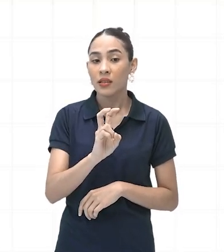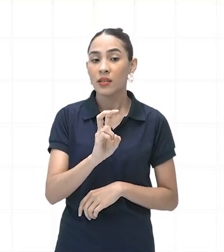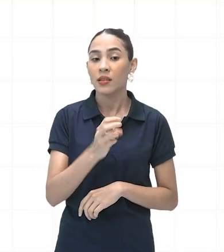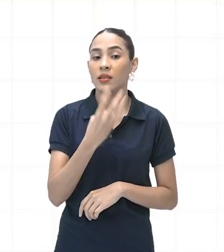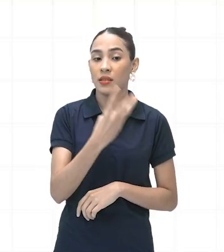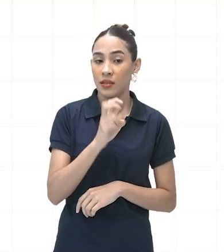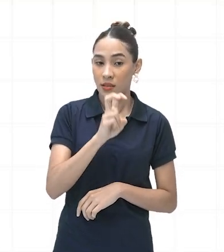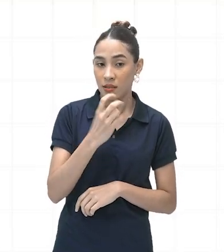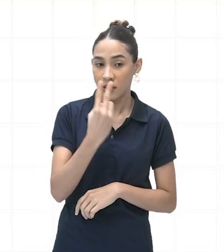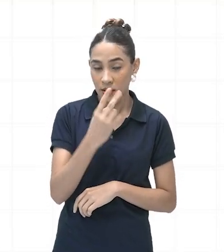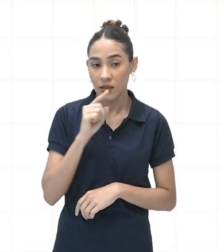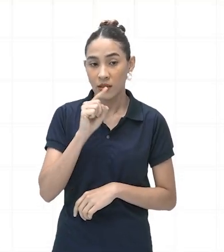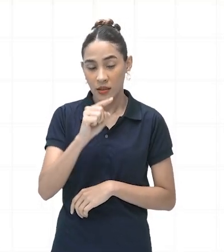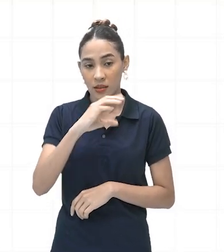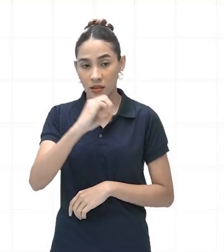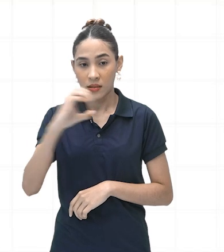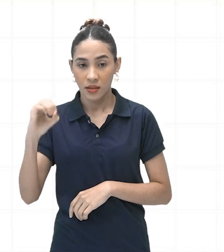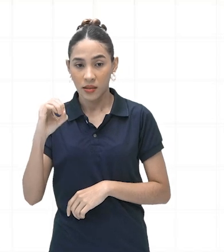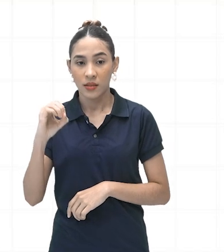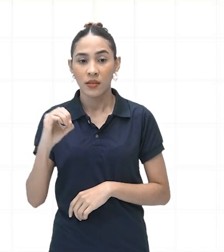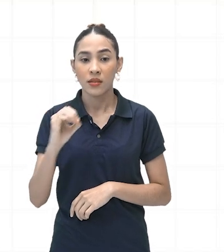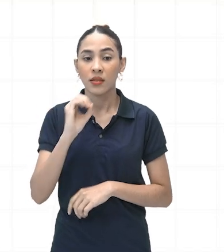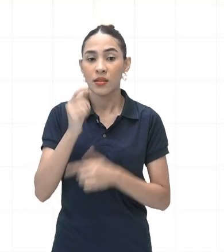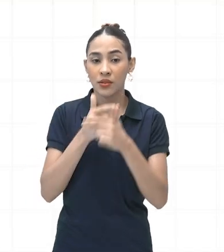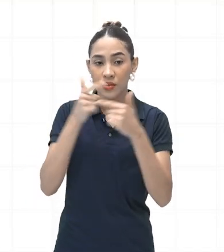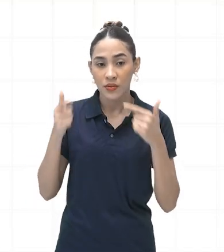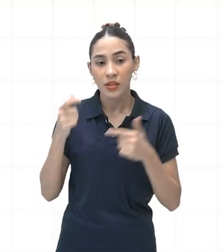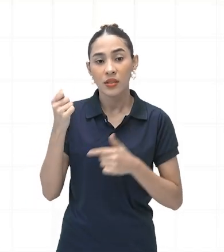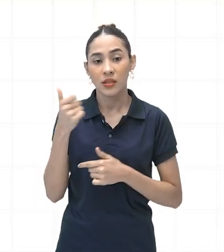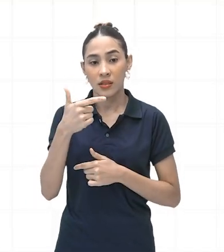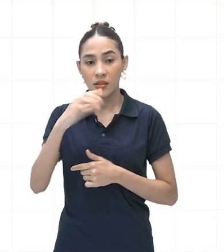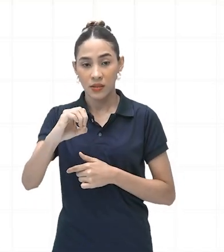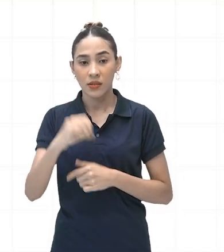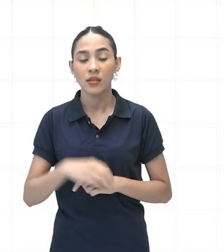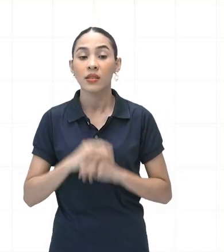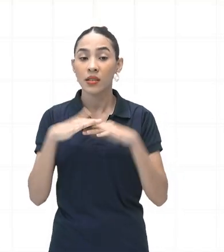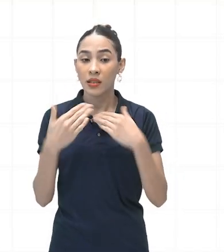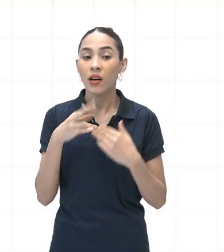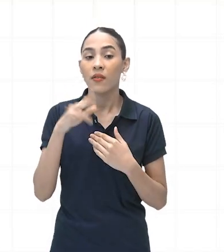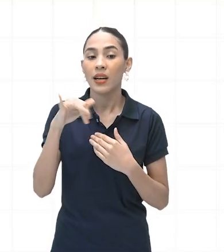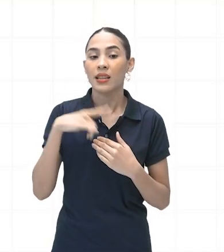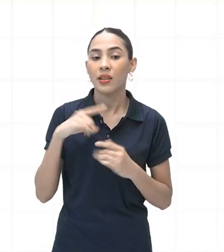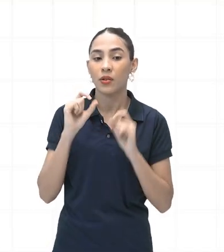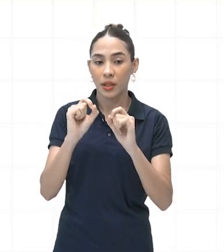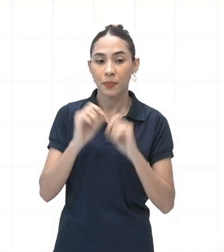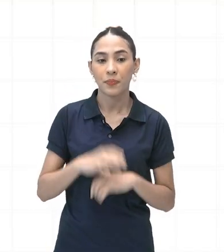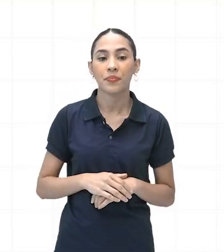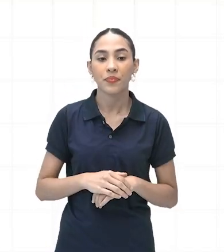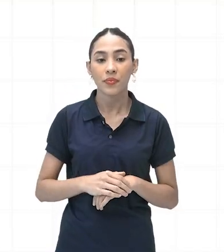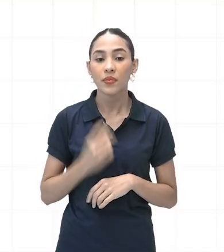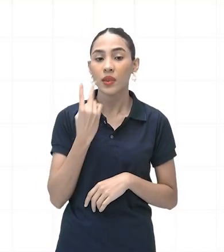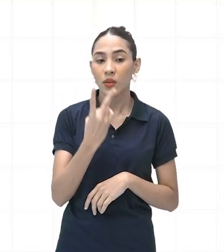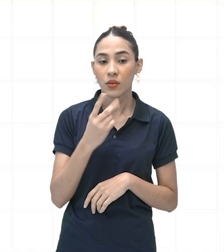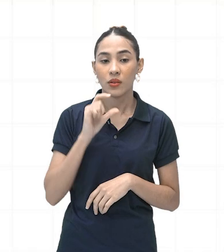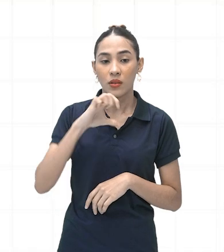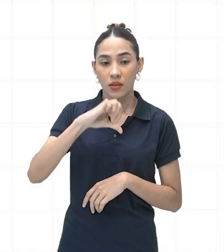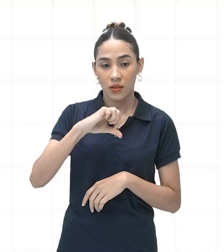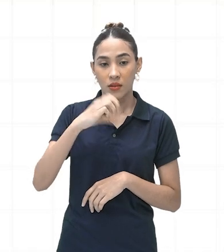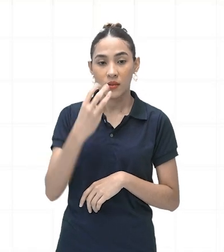352.000, certo? E eu vou dividir por 120. Logo, eu vou obter uma distância de